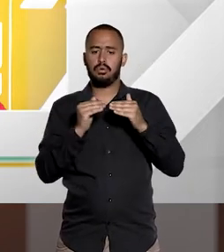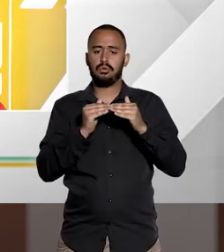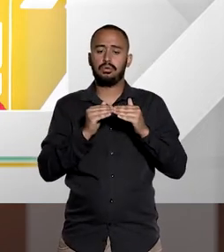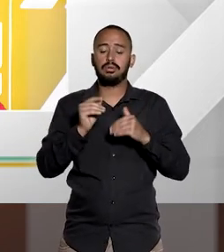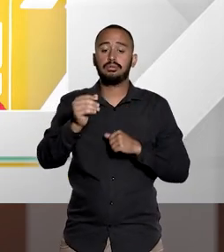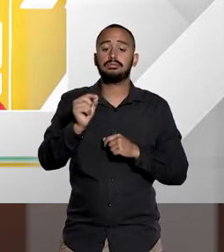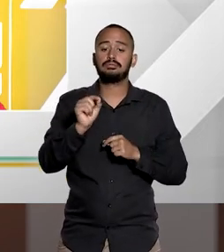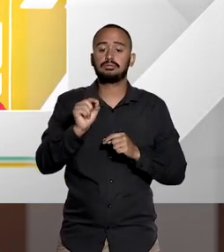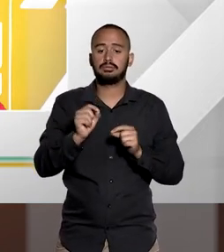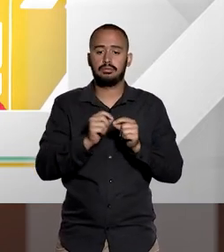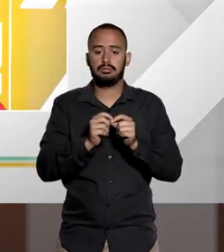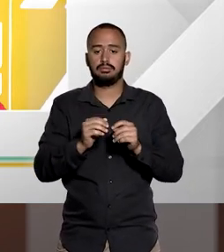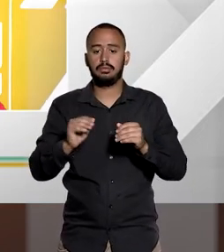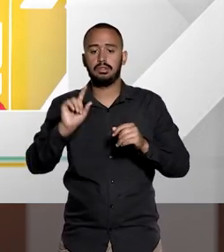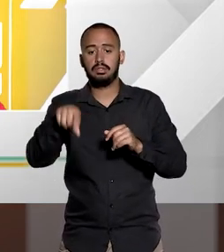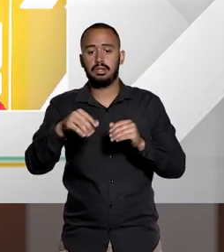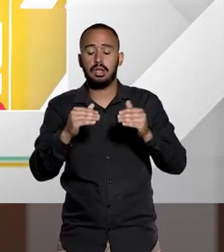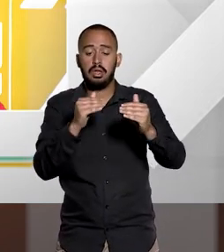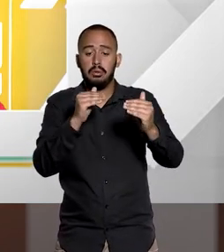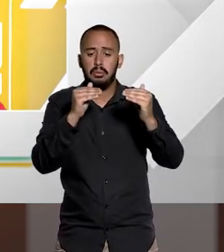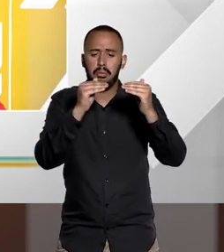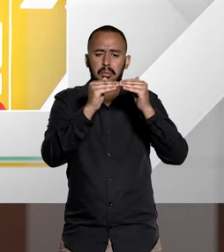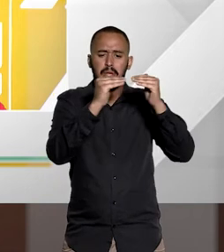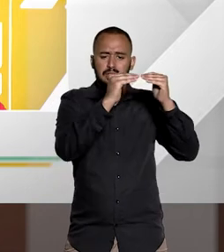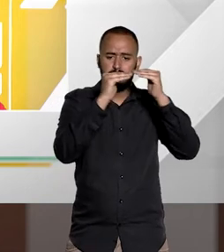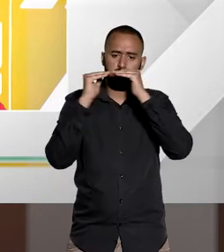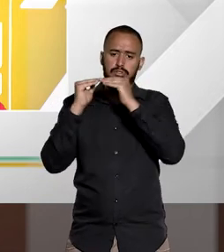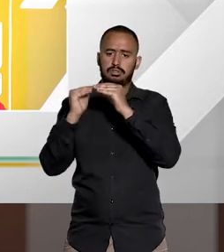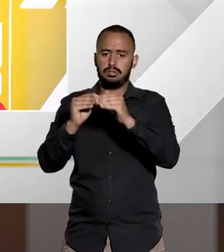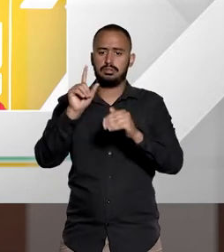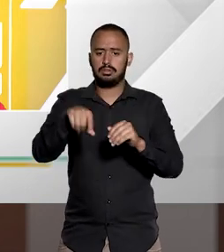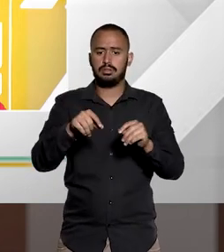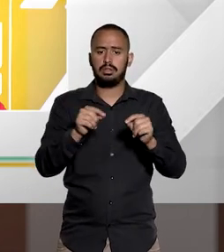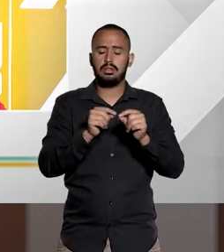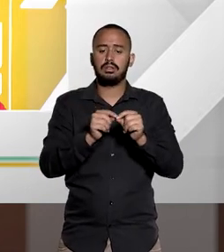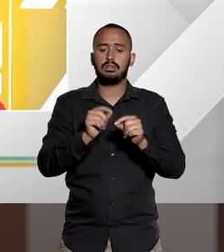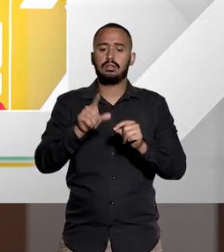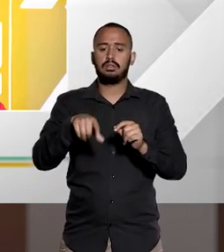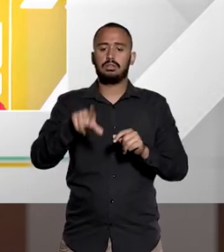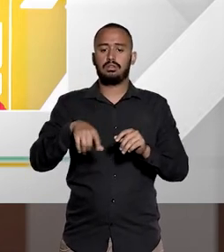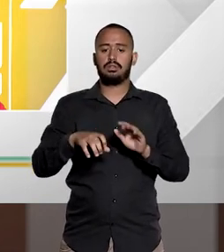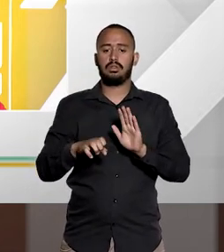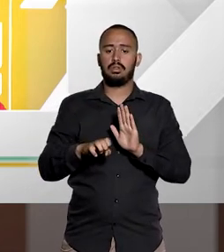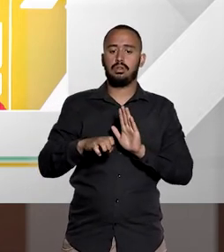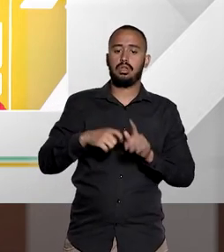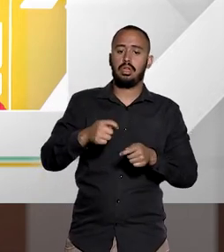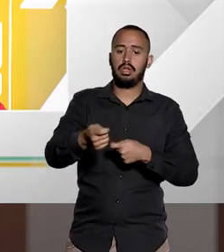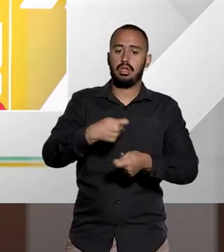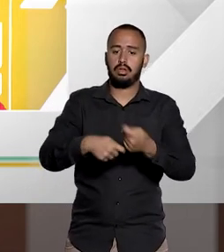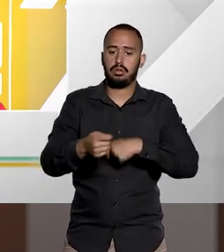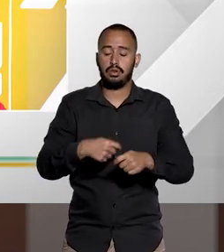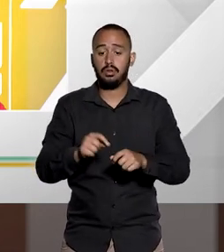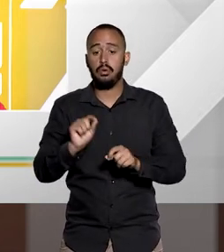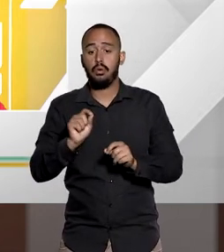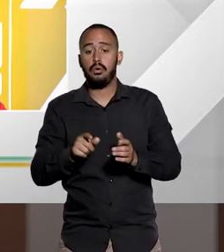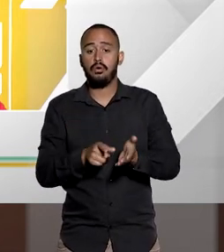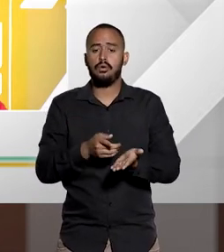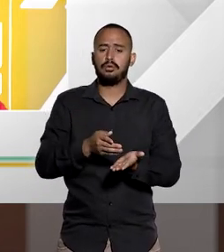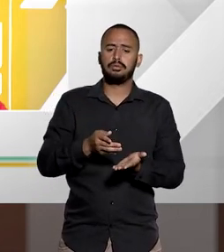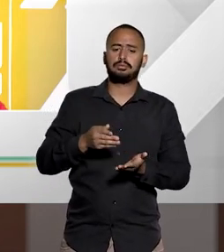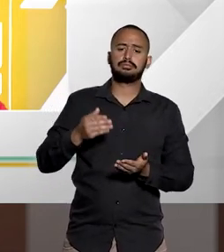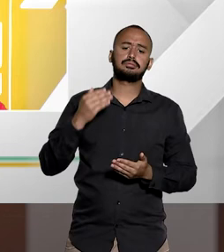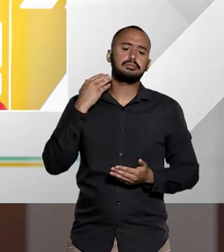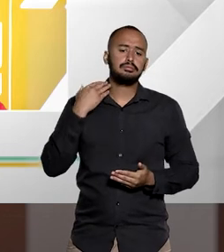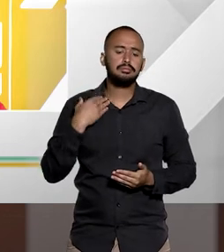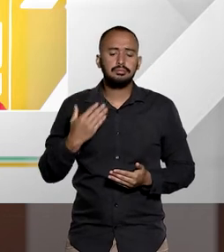de resolução, ou seja, a mediação e a arbitragem? As relativas ao equilíbrio econômico-financeiro do contrato